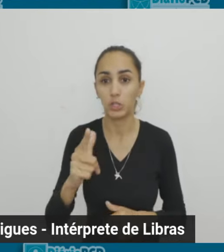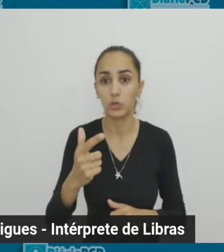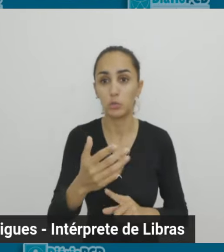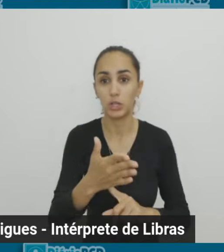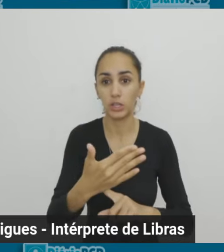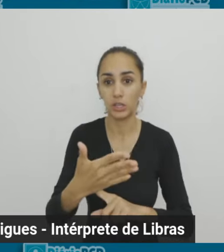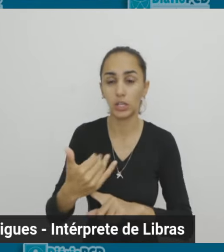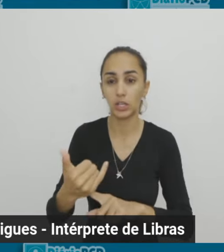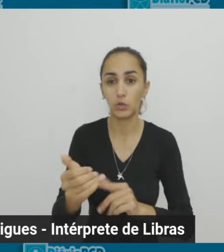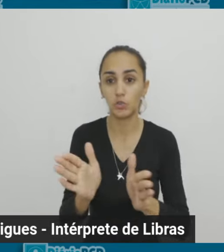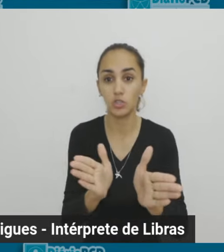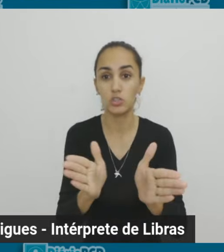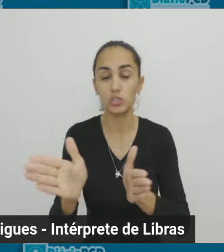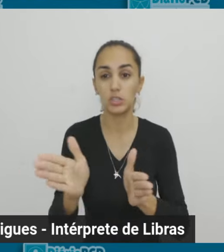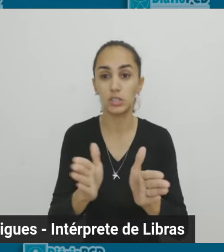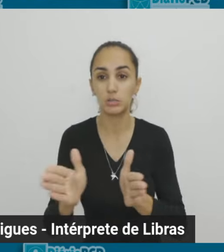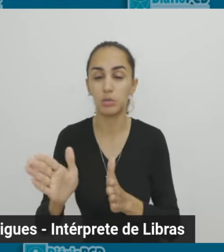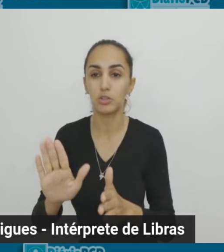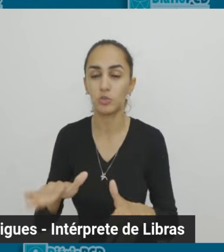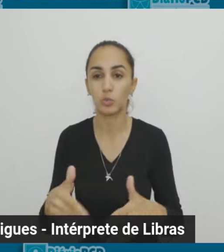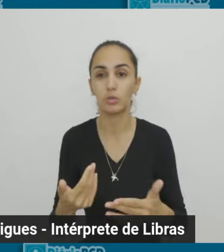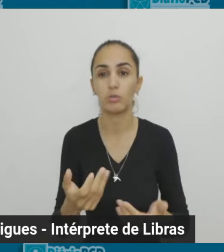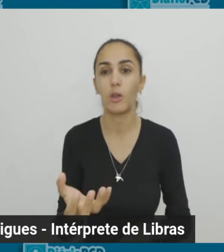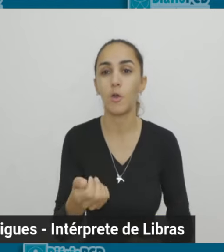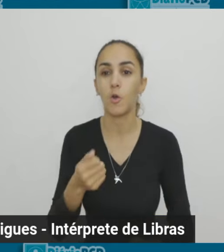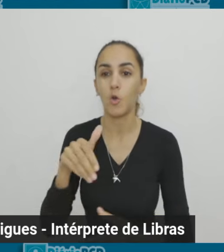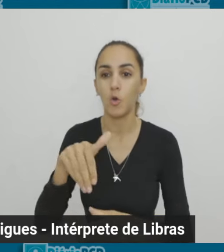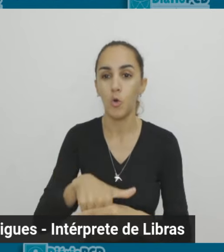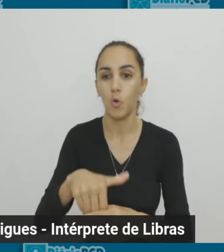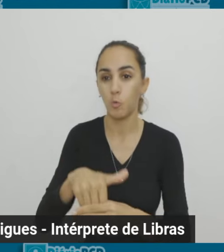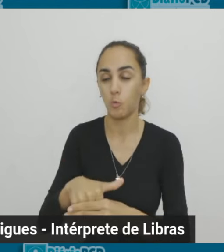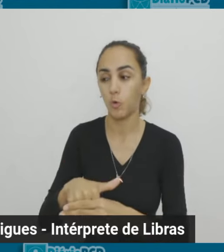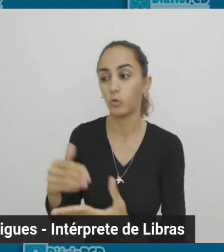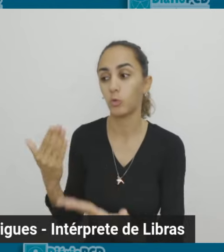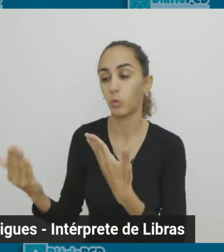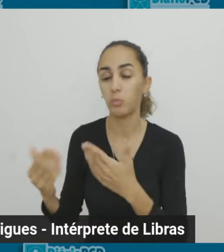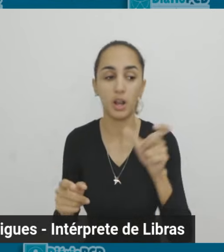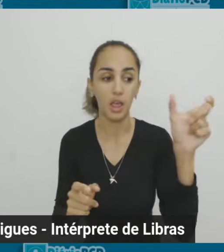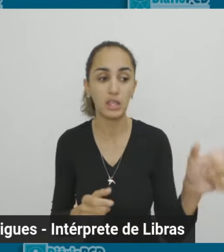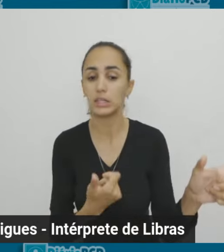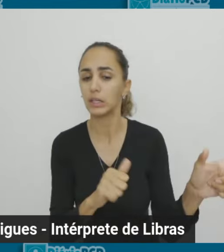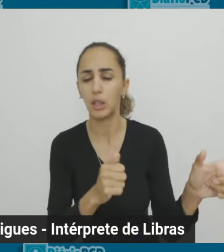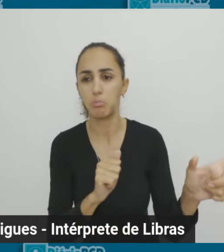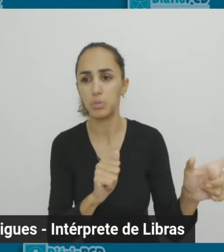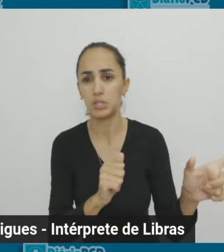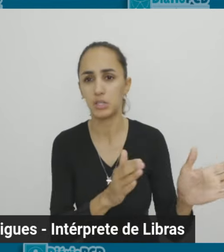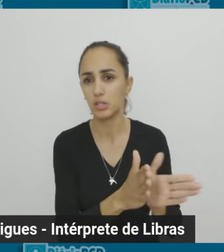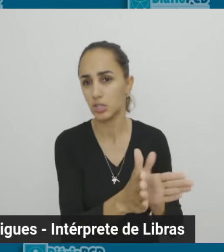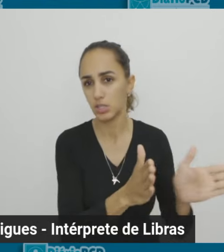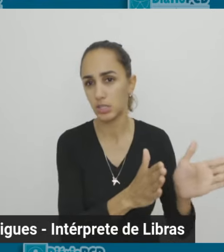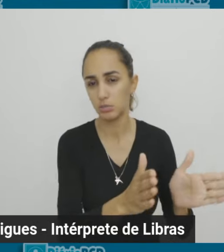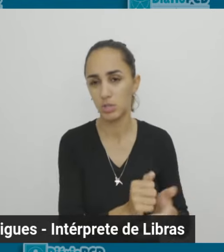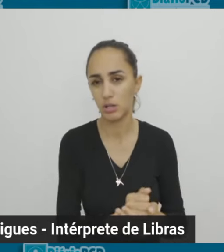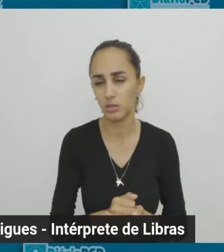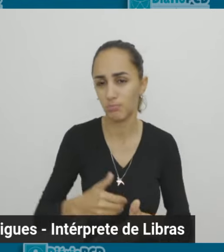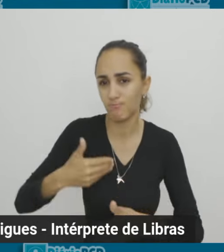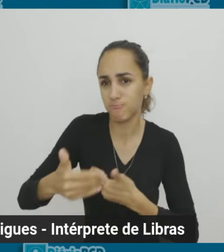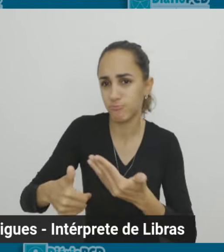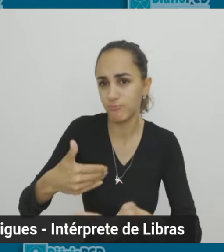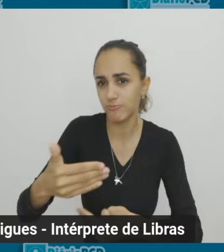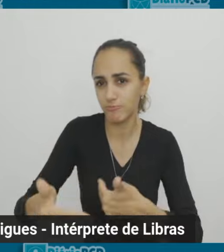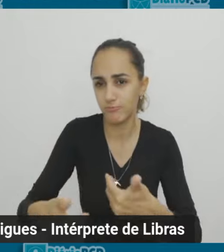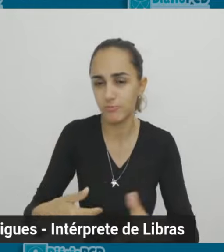quando se busca o voto ao lado daqueles que não precisam da tecnologia assistiva. Nós avançamos muito, somos referência no